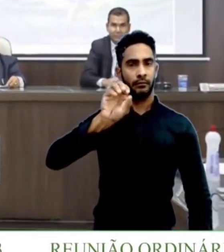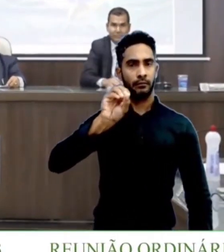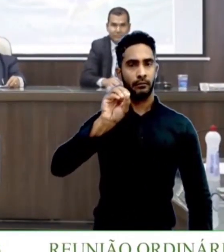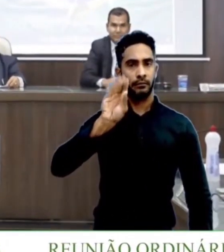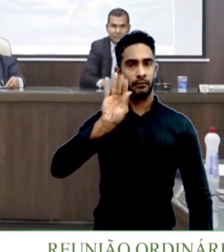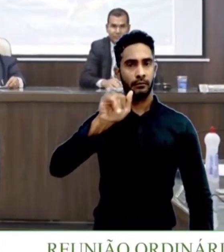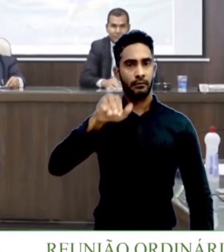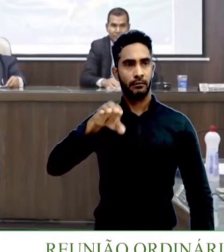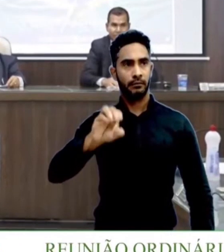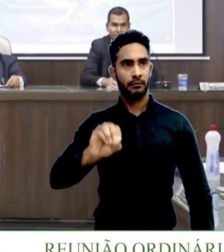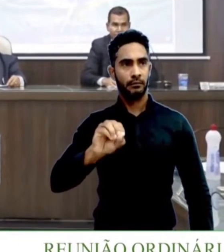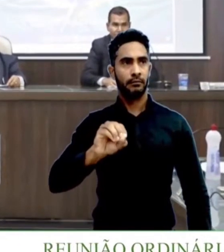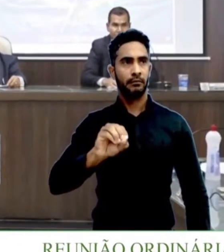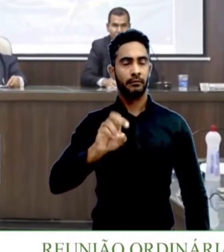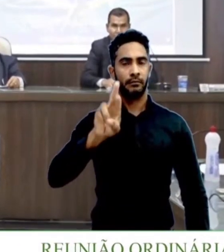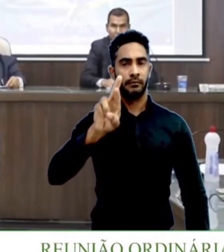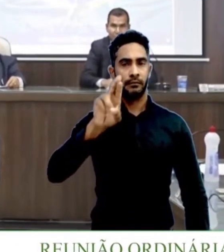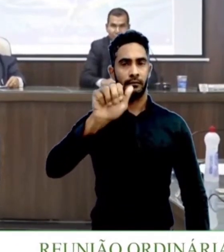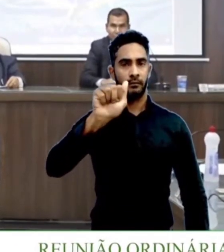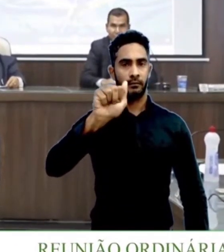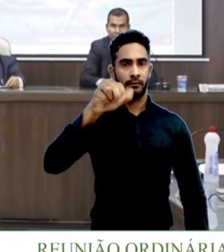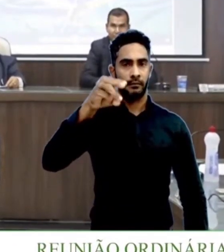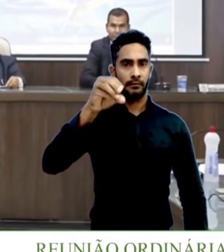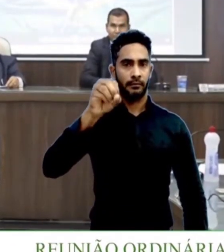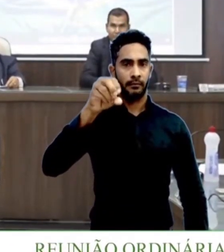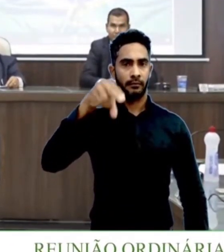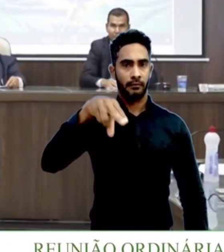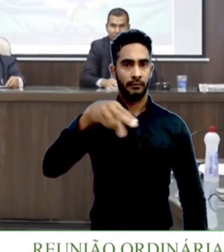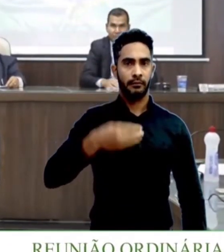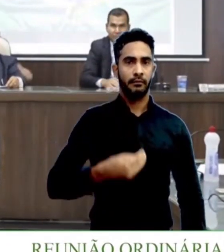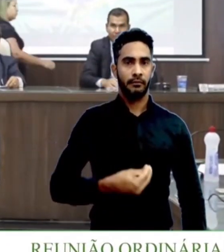Bem. Ramon Alexandre Araújo.